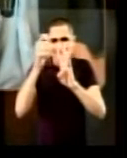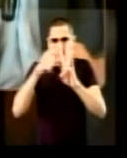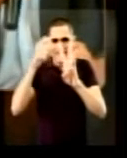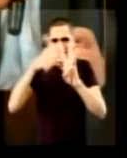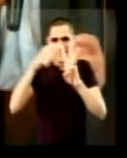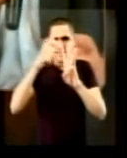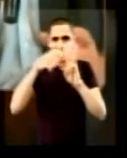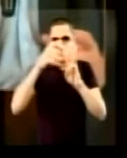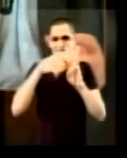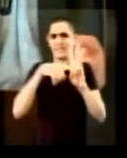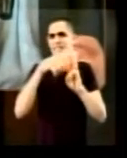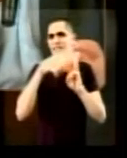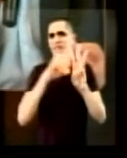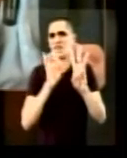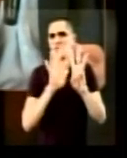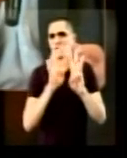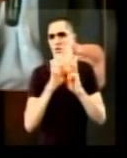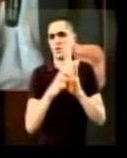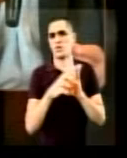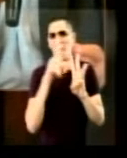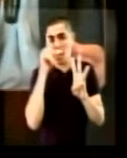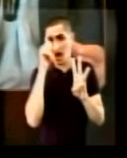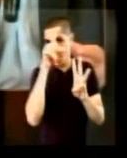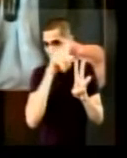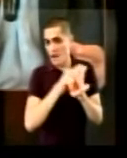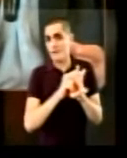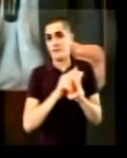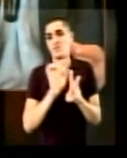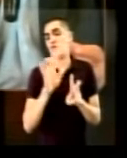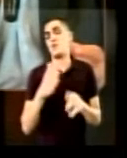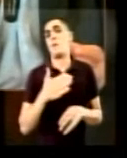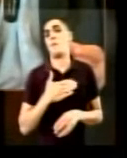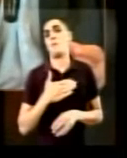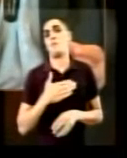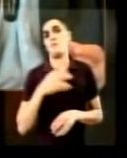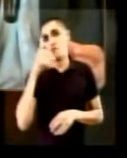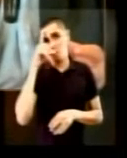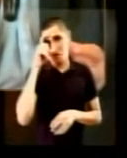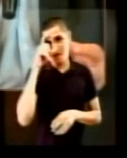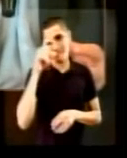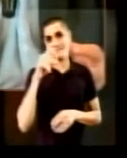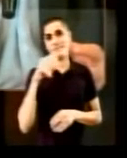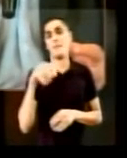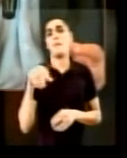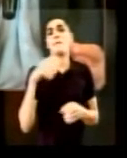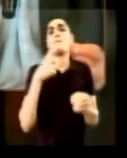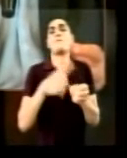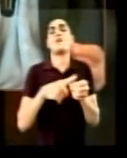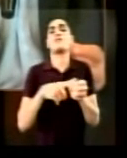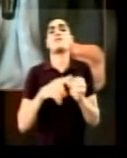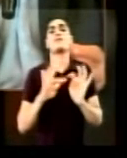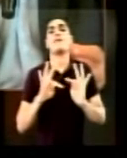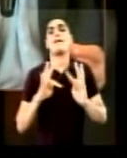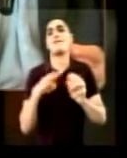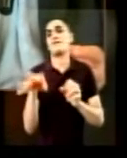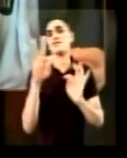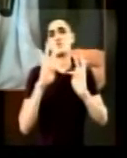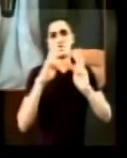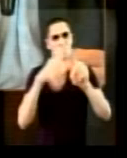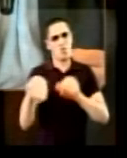mim, para o comitê, não, para a cidade como um todo. Hoje, São José do Rio Preto